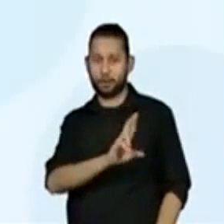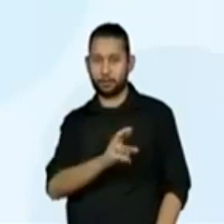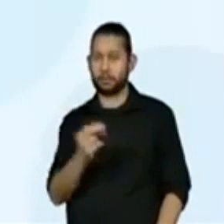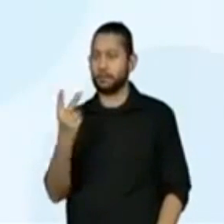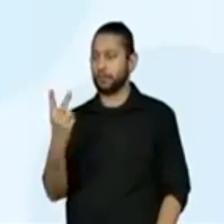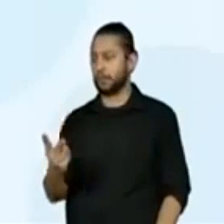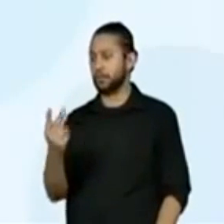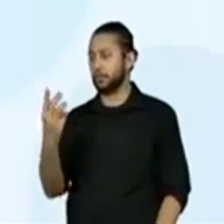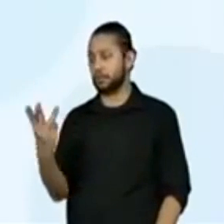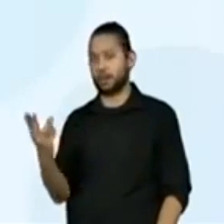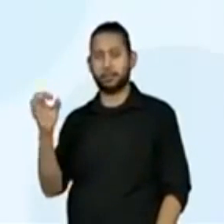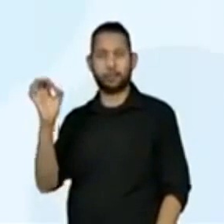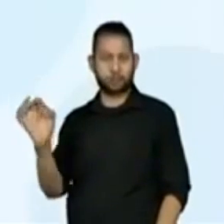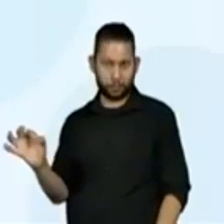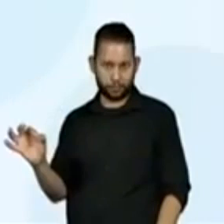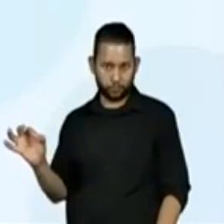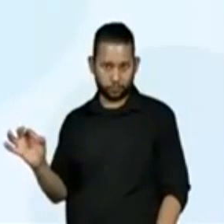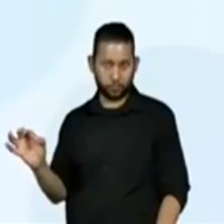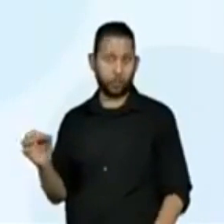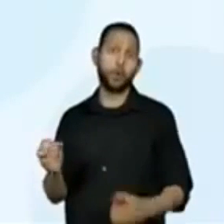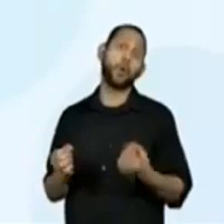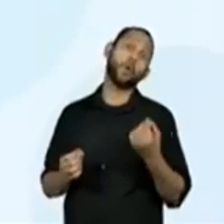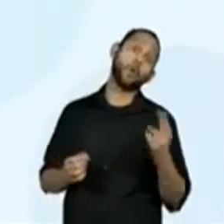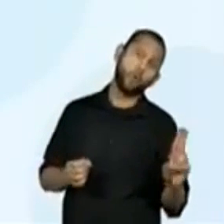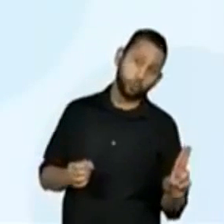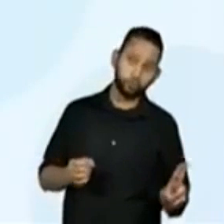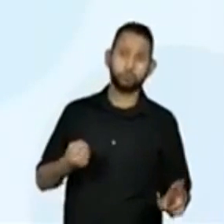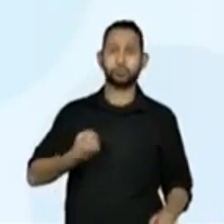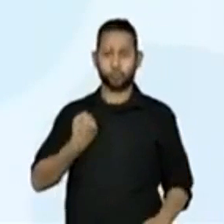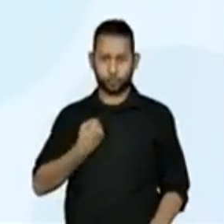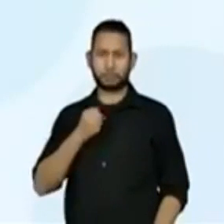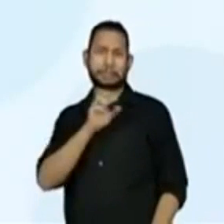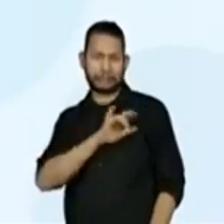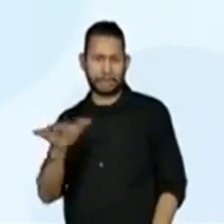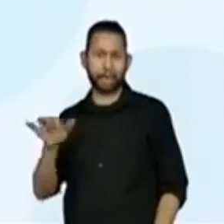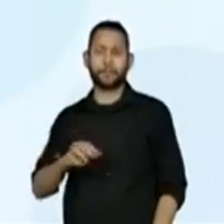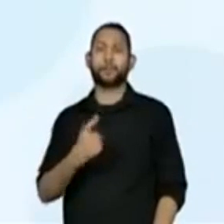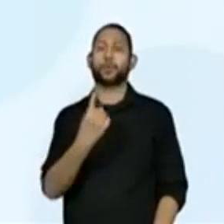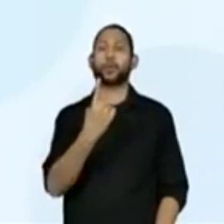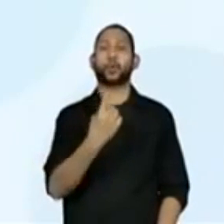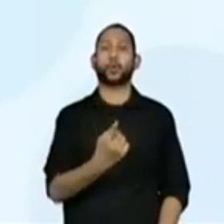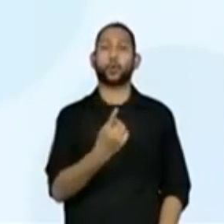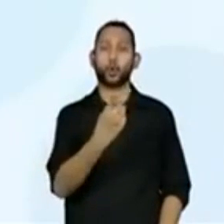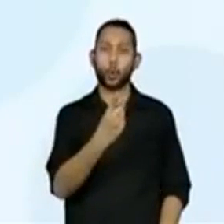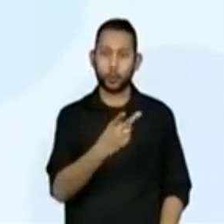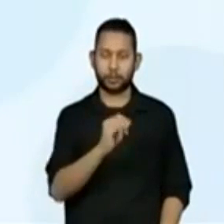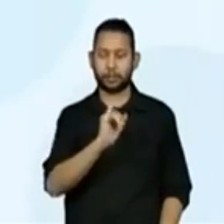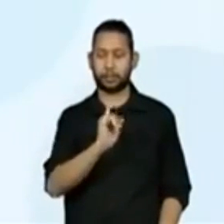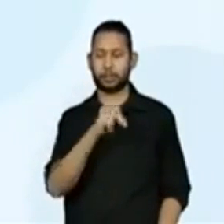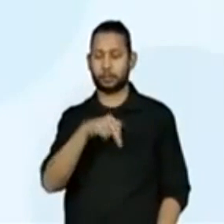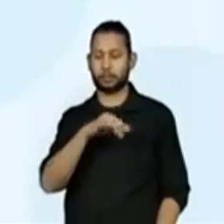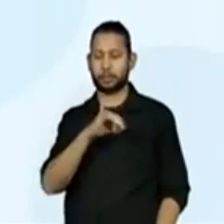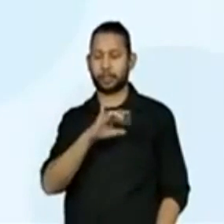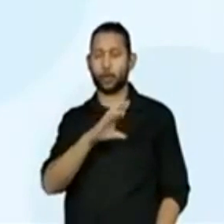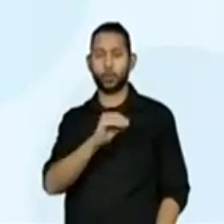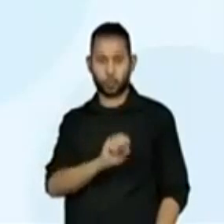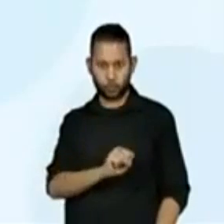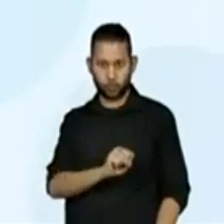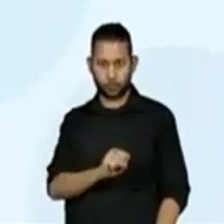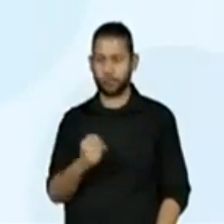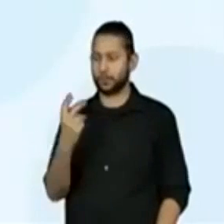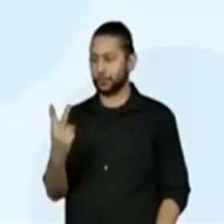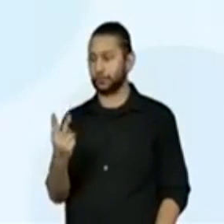12,23, ou, né, lendo um número decimal, 12 inteiros e